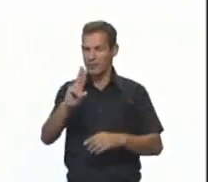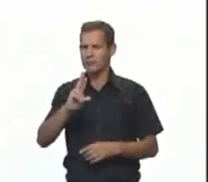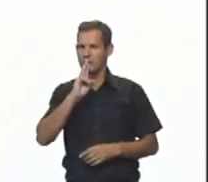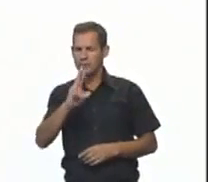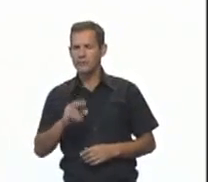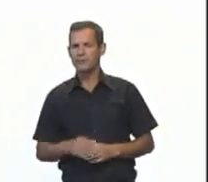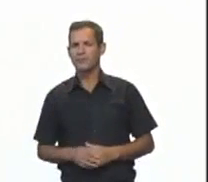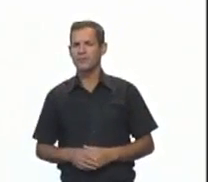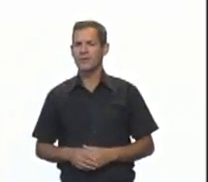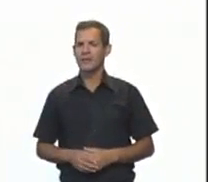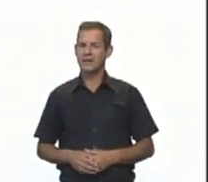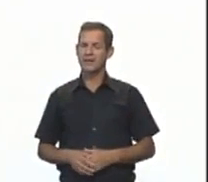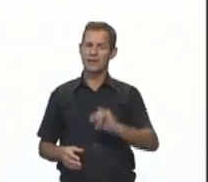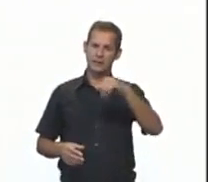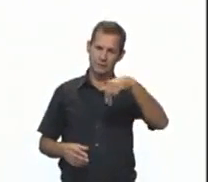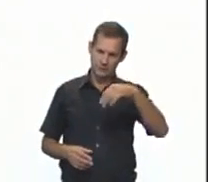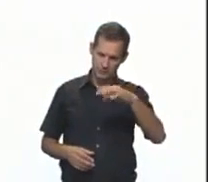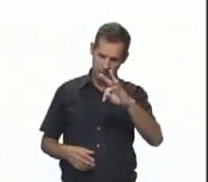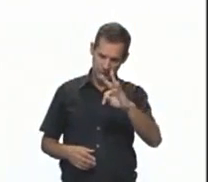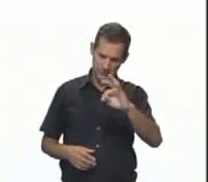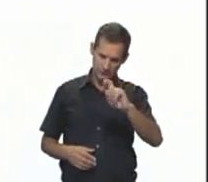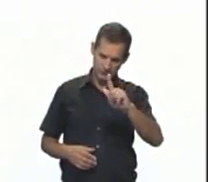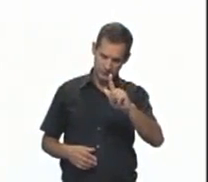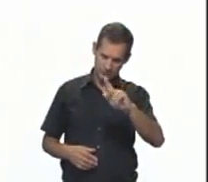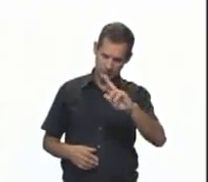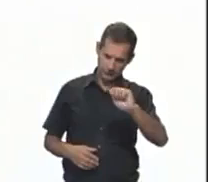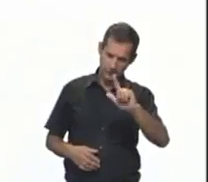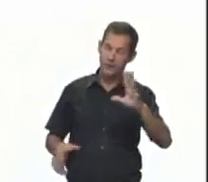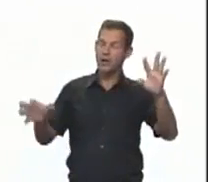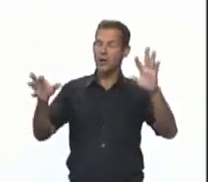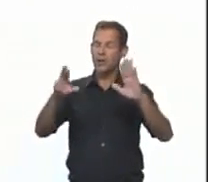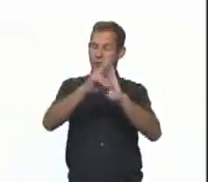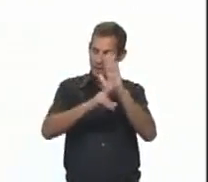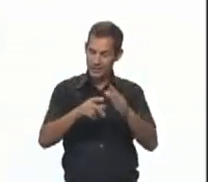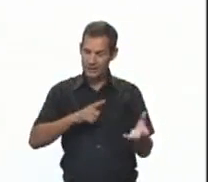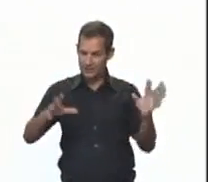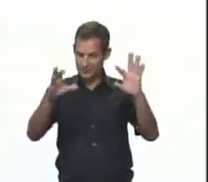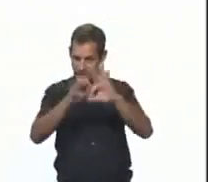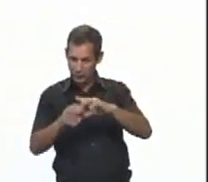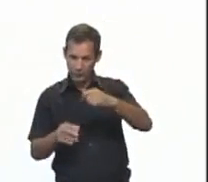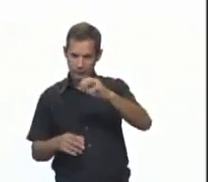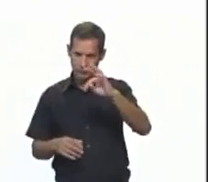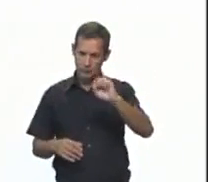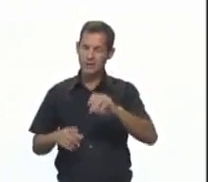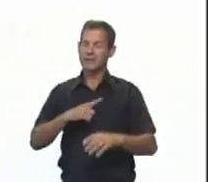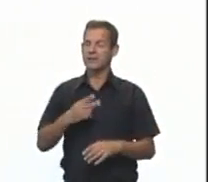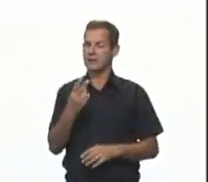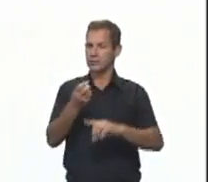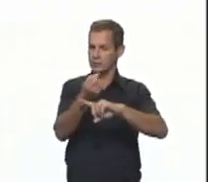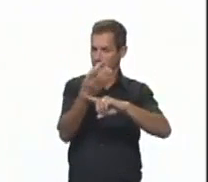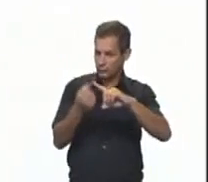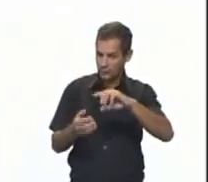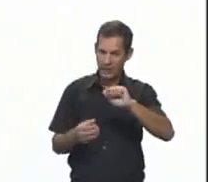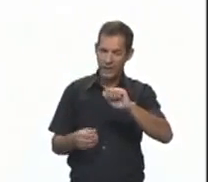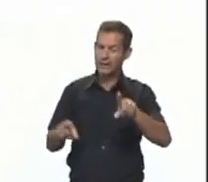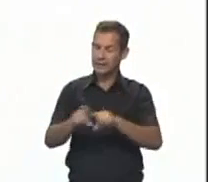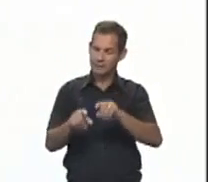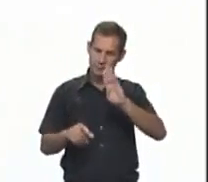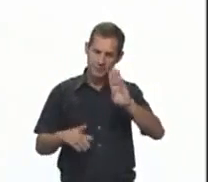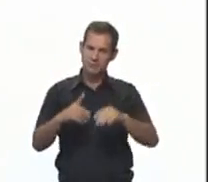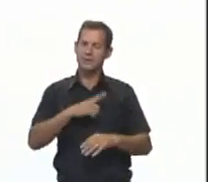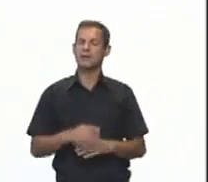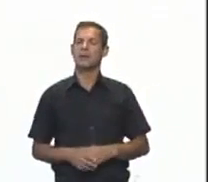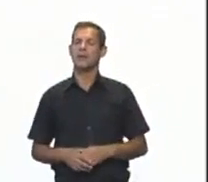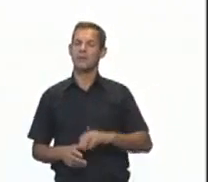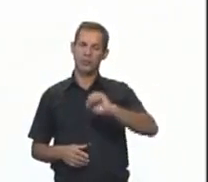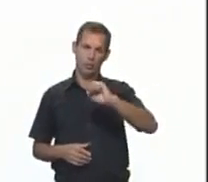se resolver integrais. E a regra da integração por partes diz que, dada 2 funções a e b, então nós vamos ter